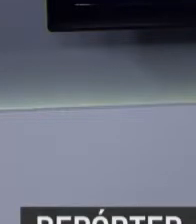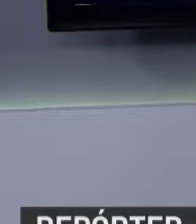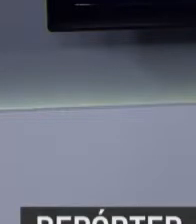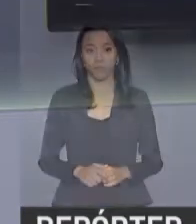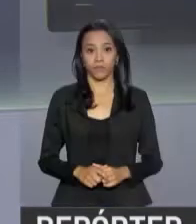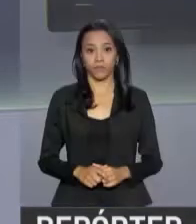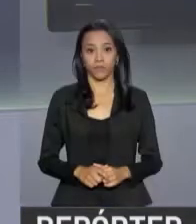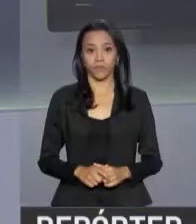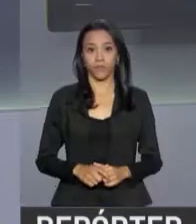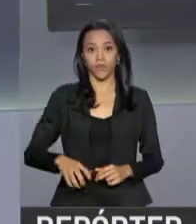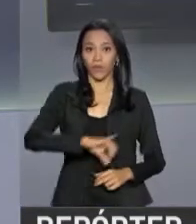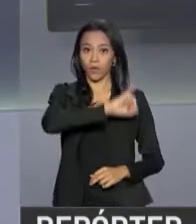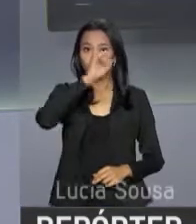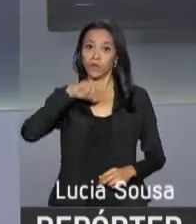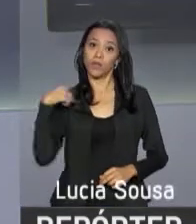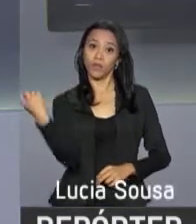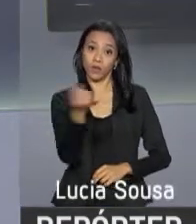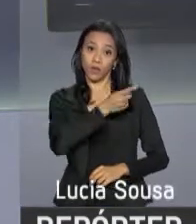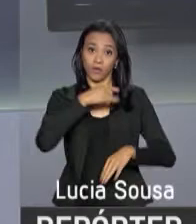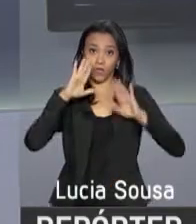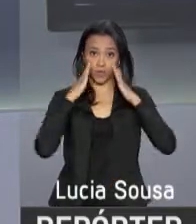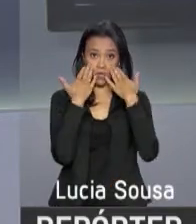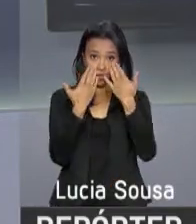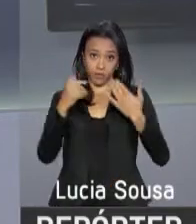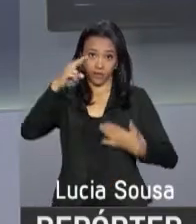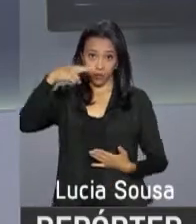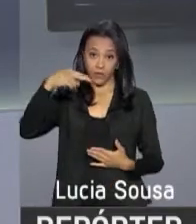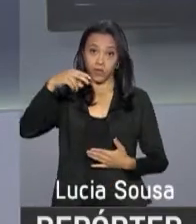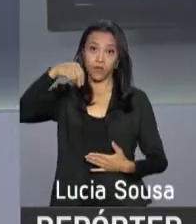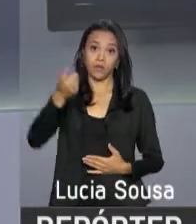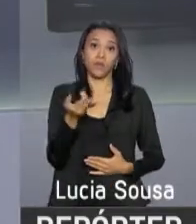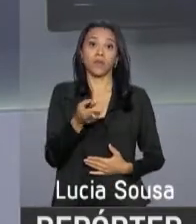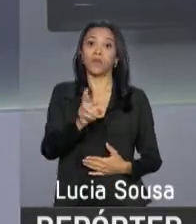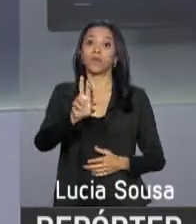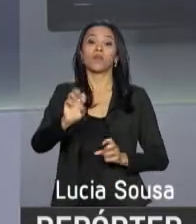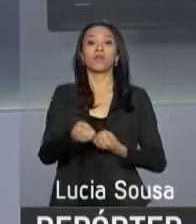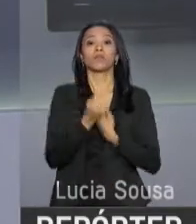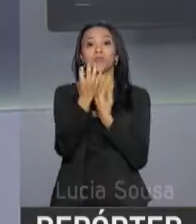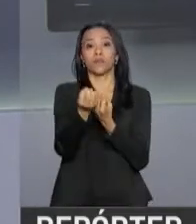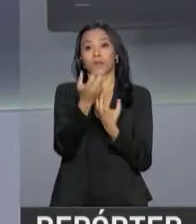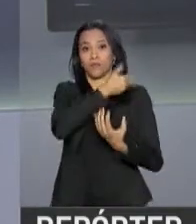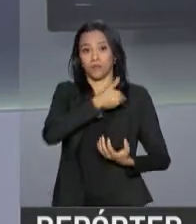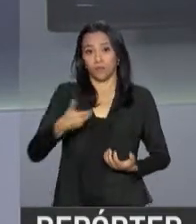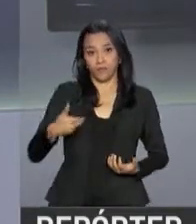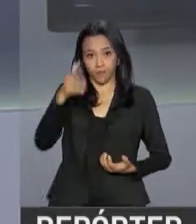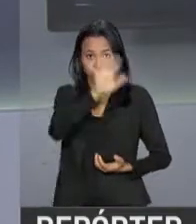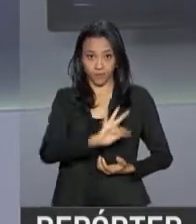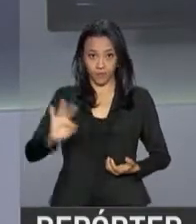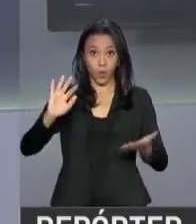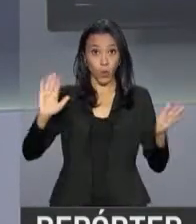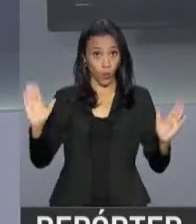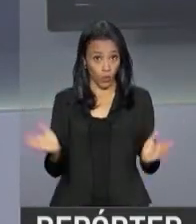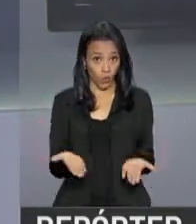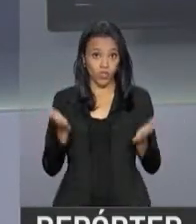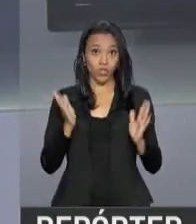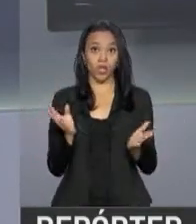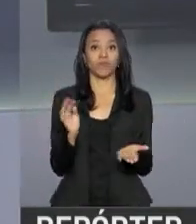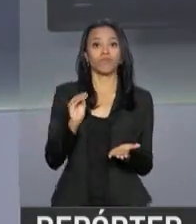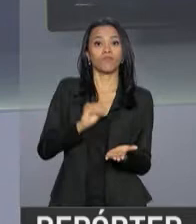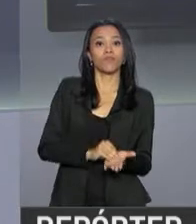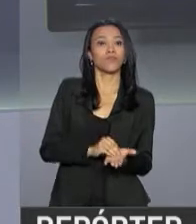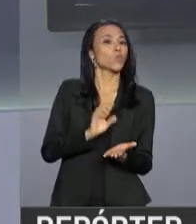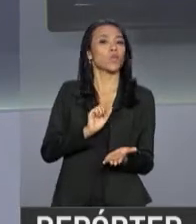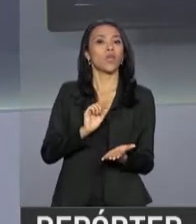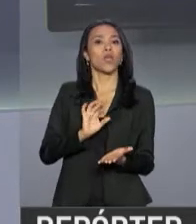lá estamos de volta com o repórter nbr as notícias do governo federal foram publicadas hoje no diário oficial da união